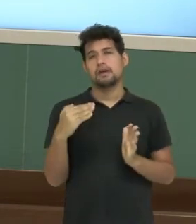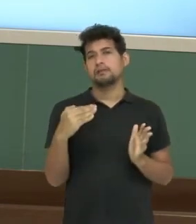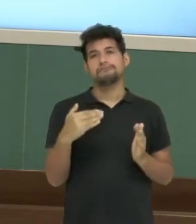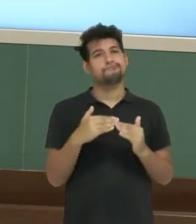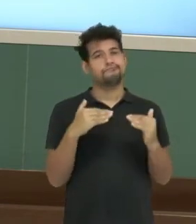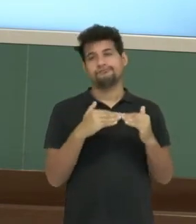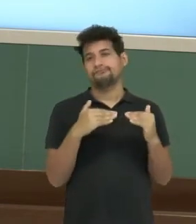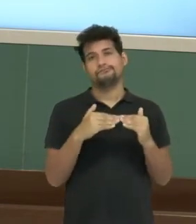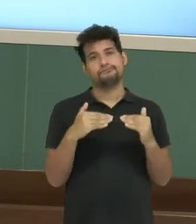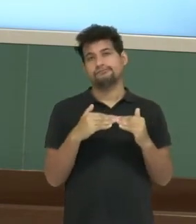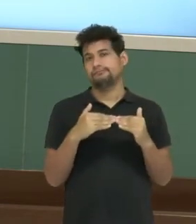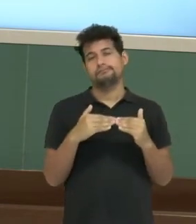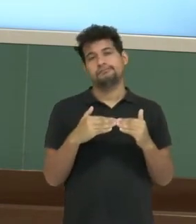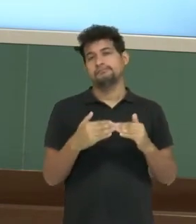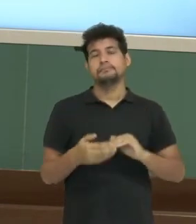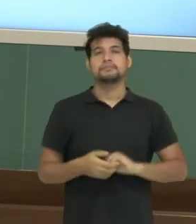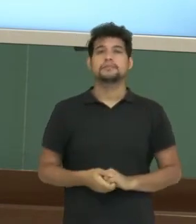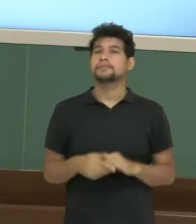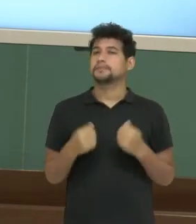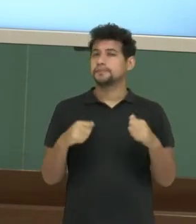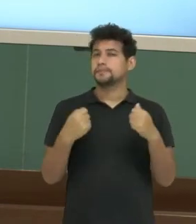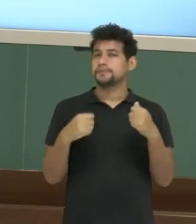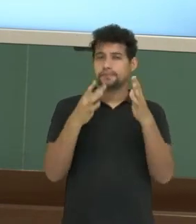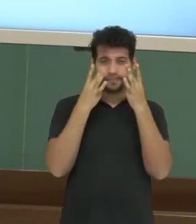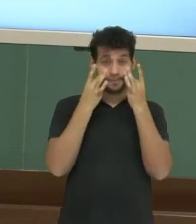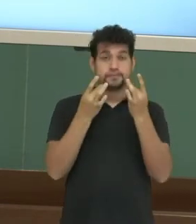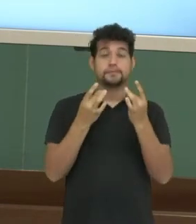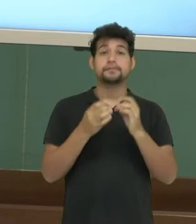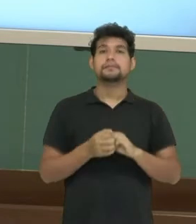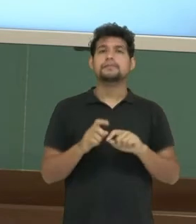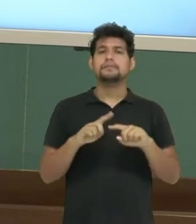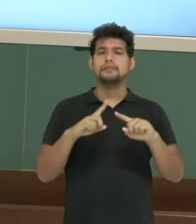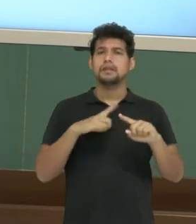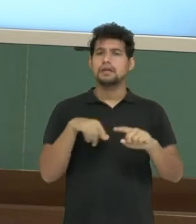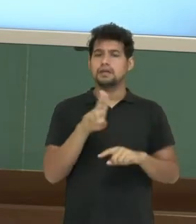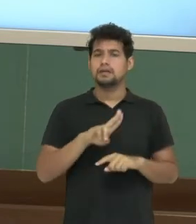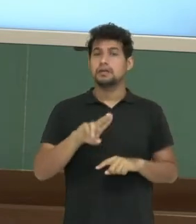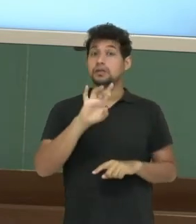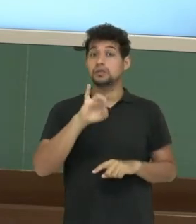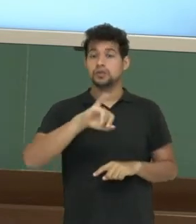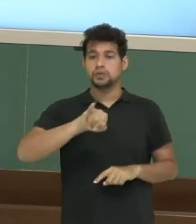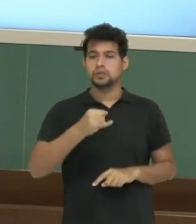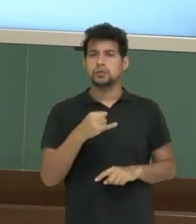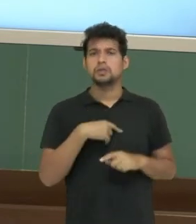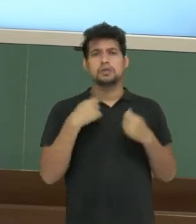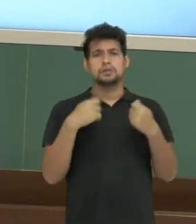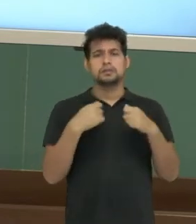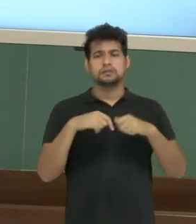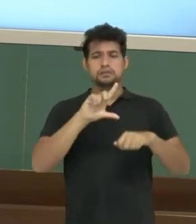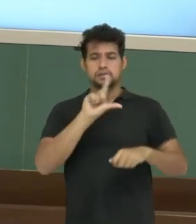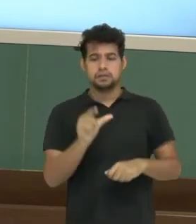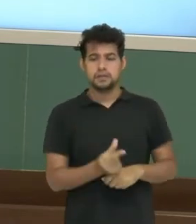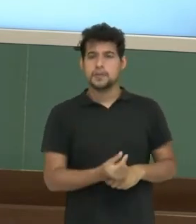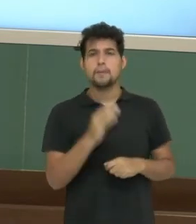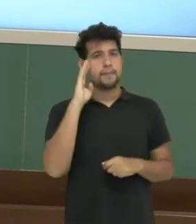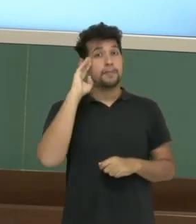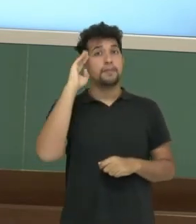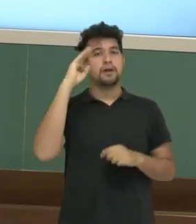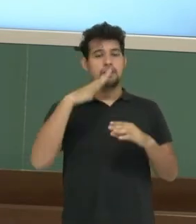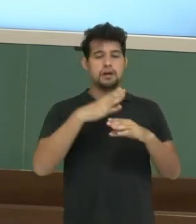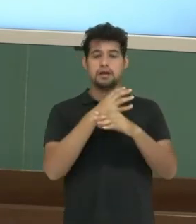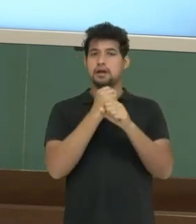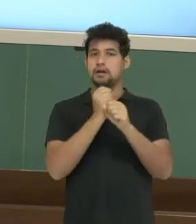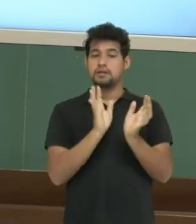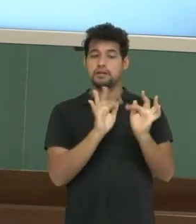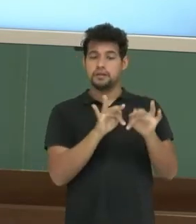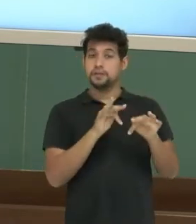ia dar certo a conta, tá bom? Então, presta atenção nisso. Para calcularmos apenas os juros, basta diminuir o principal do montante ao final